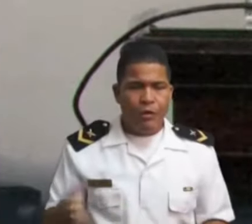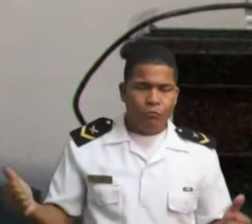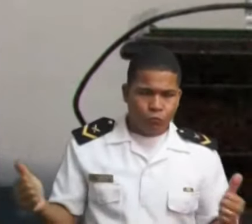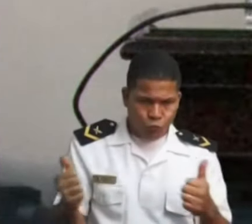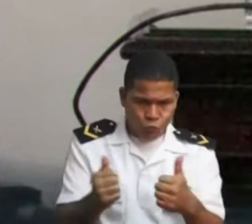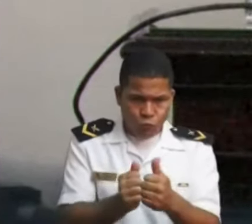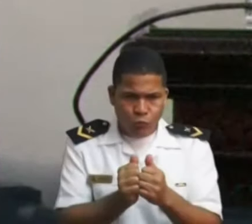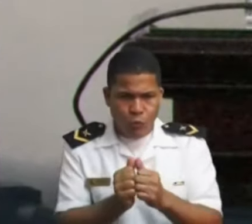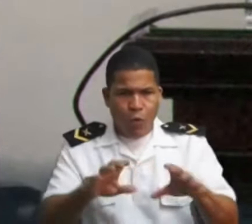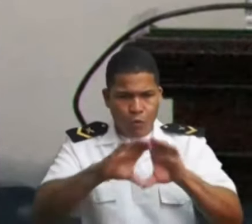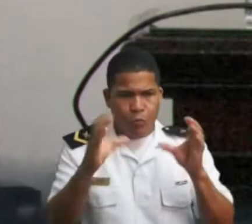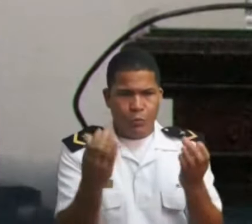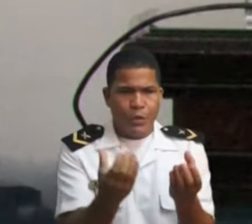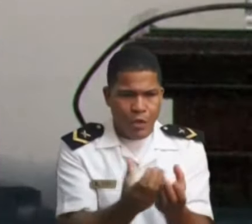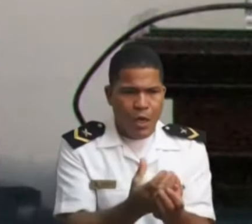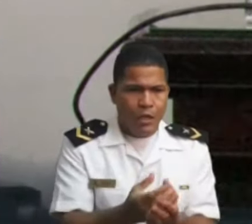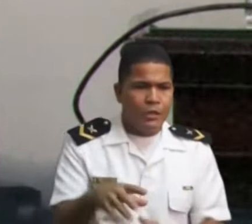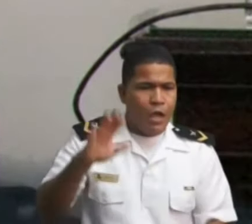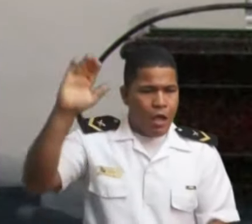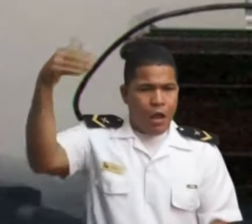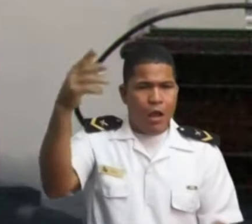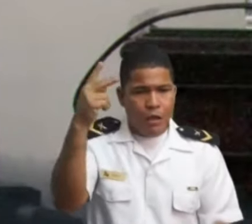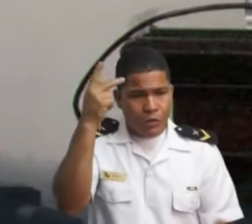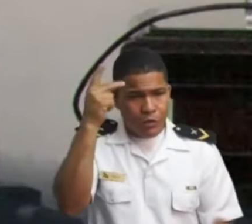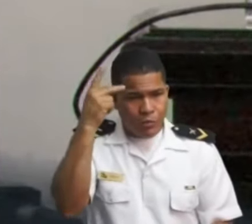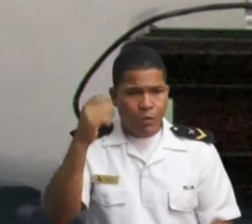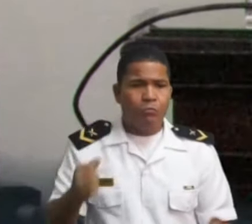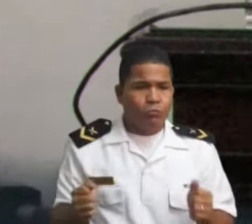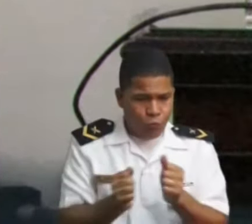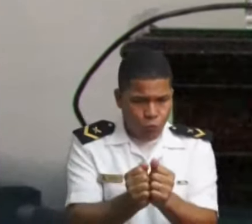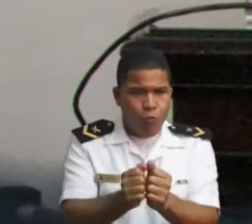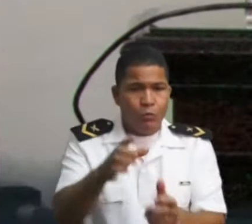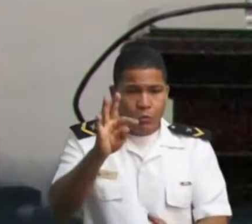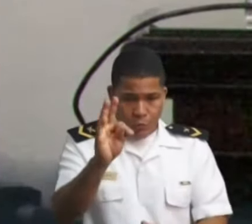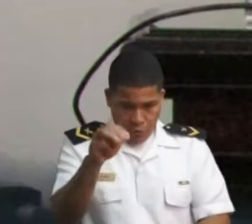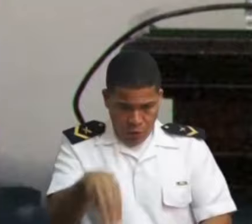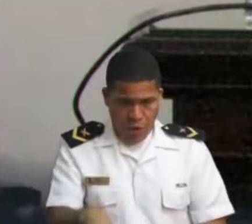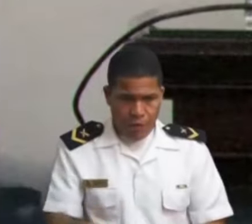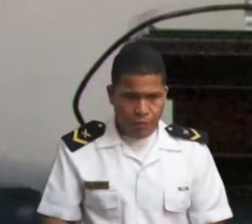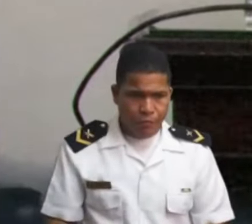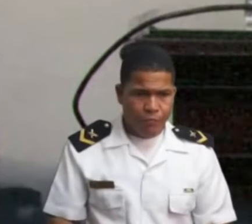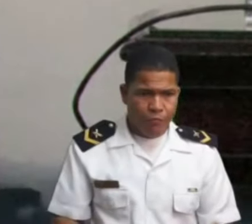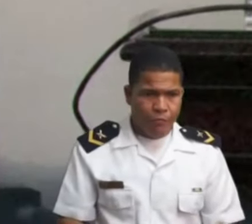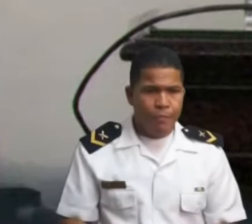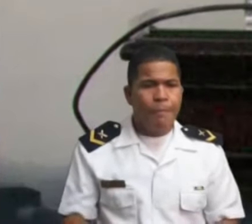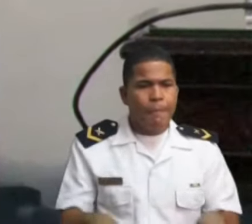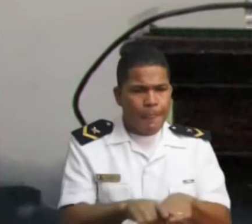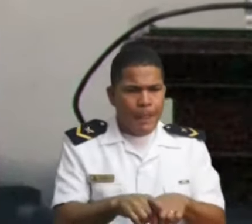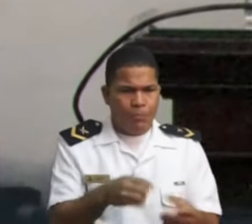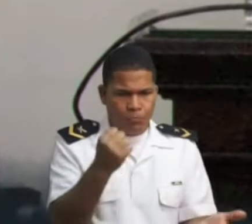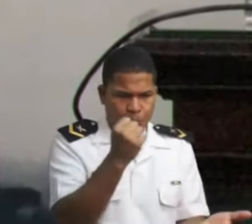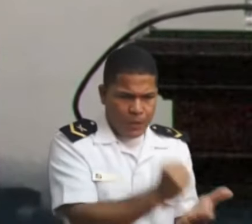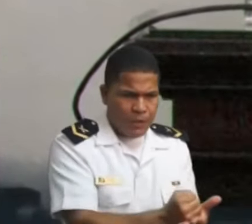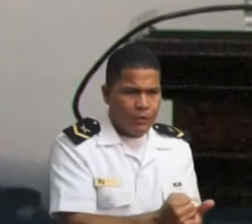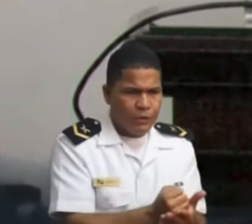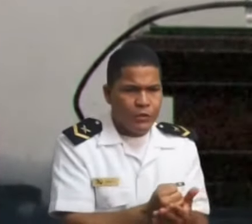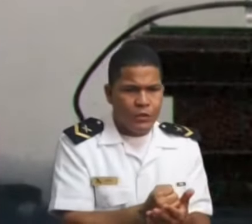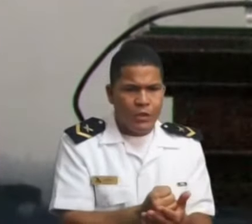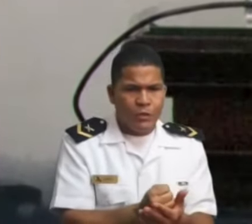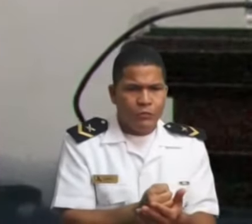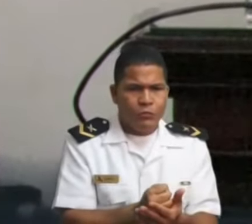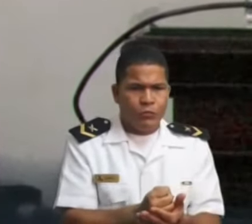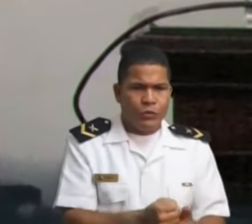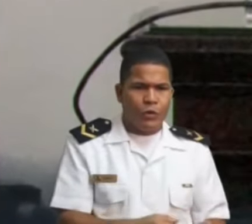marítima de Santos aos debates conduzidos nessa egrégia corte. Também merece destaque o trâmite de requerimentos em